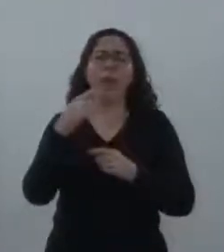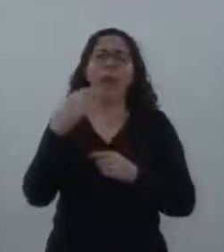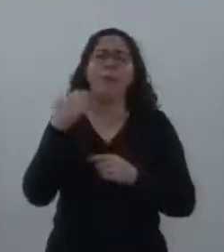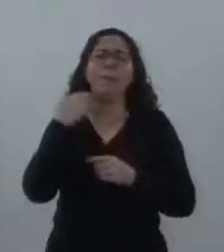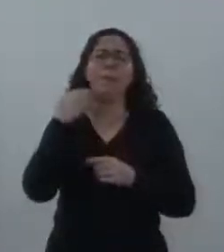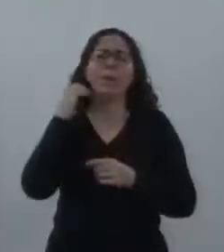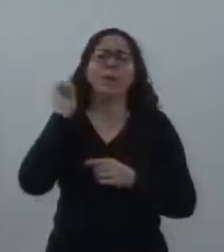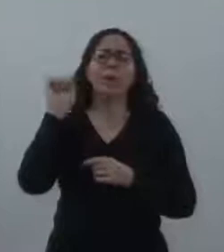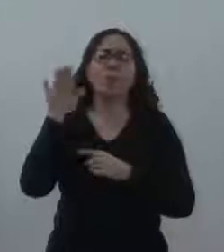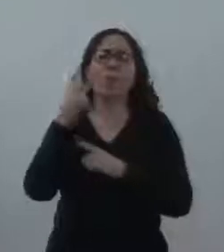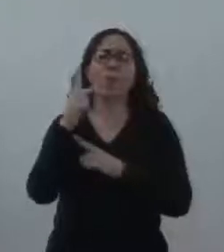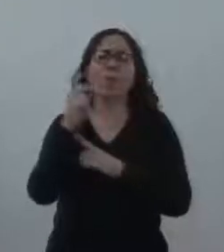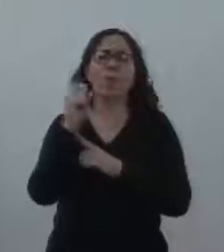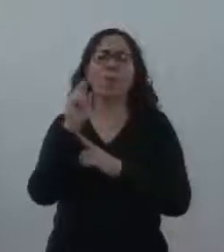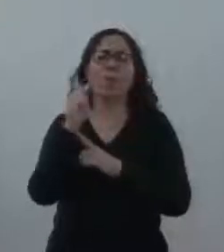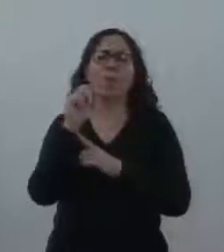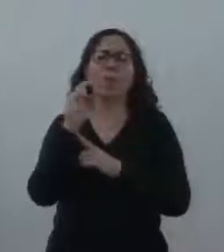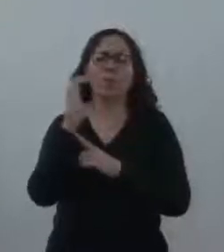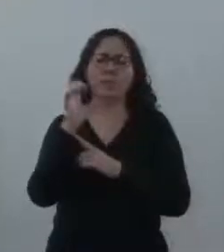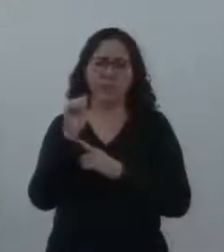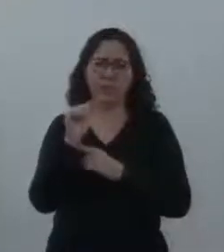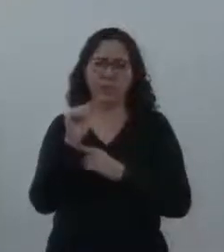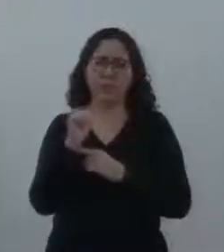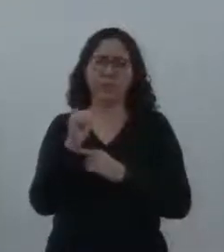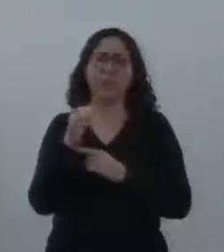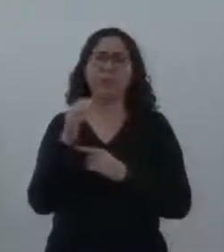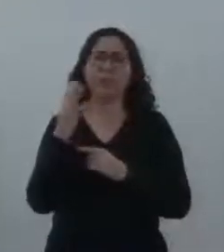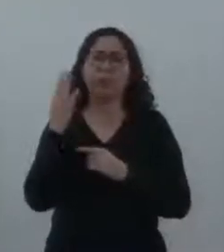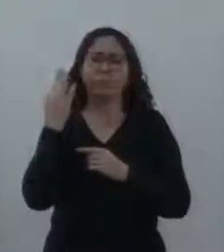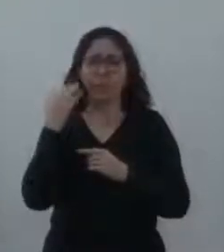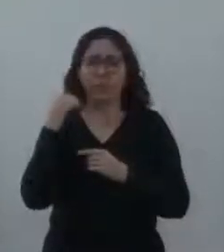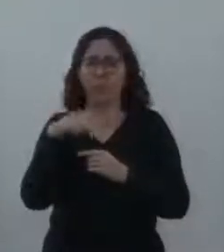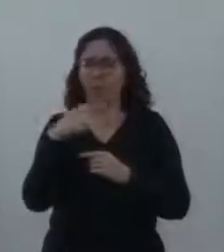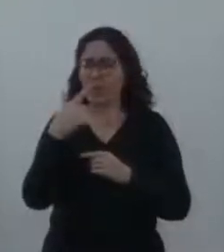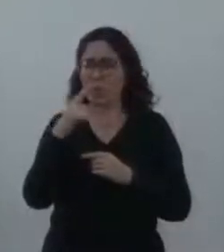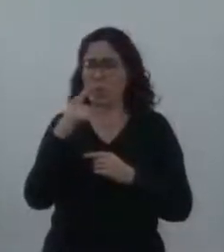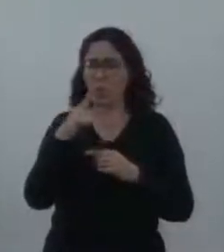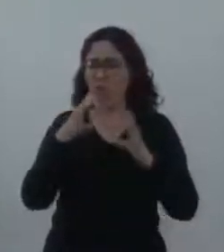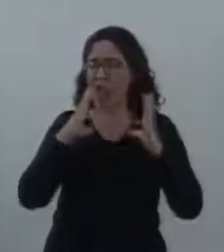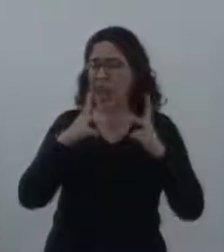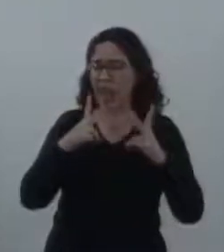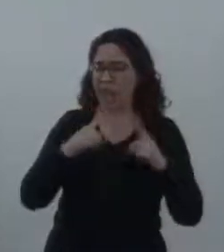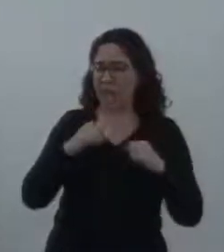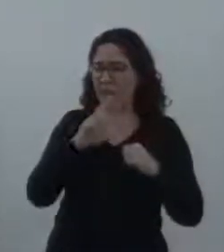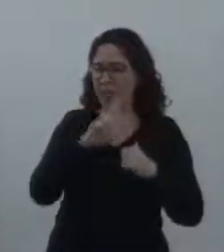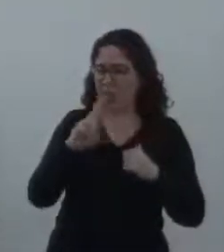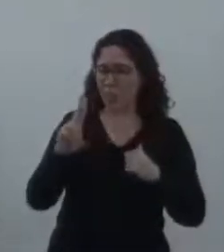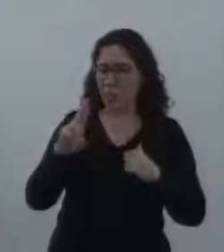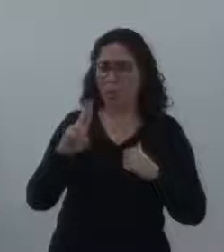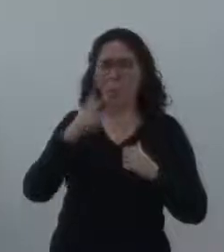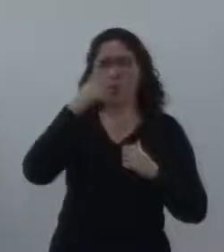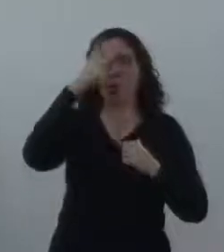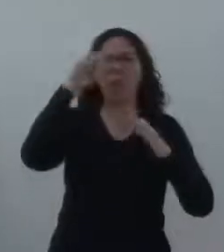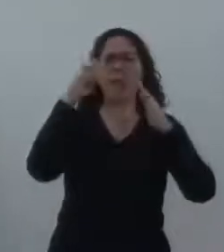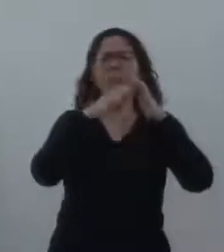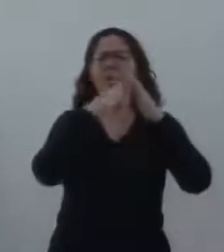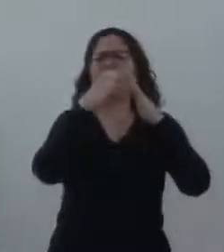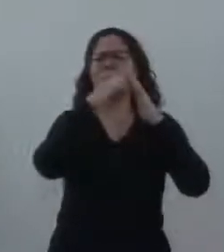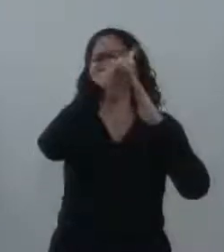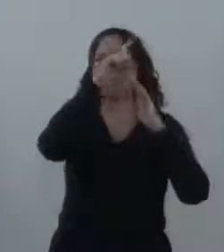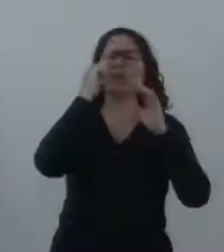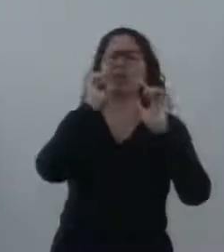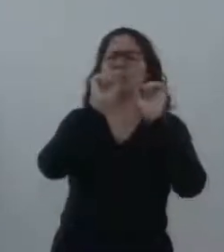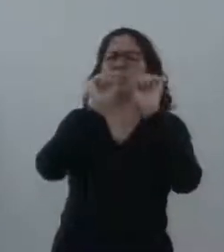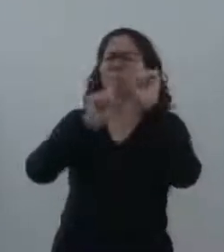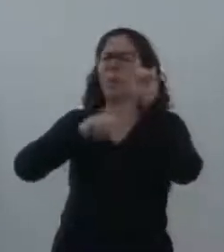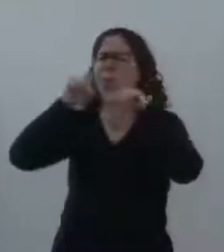da cidade. Então, tudo isso é importante porque quando a cidade não está com crédito, as empresas que tentam vir na cidade, elas vão olhar esse